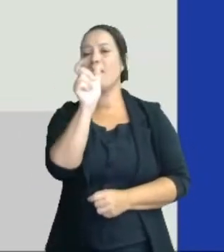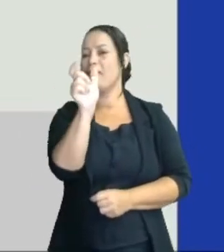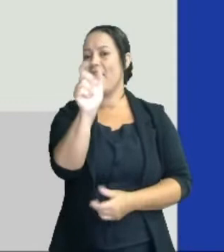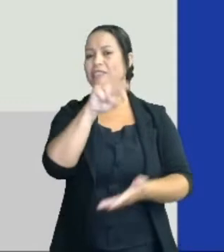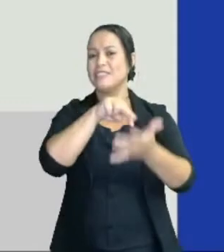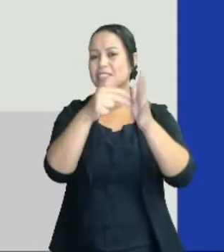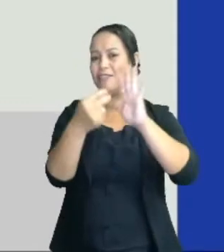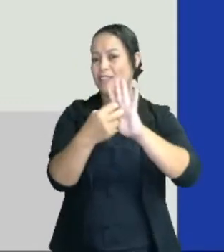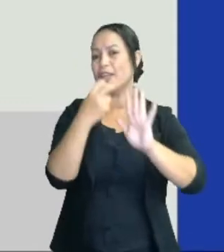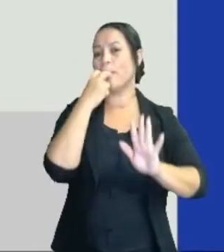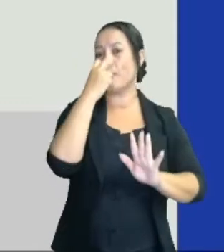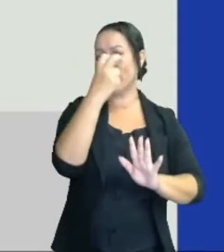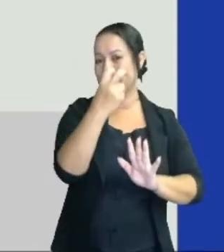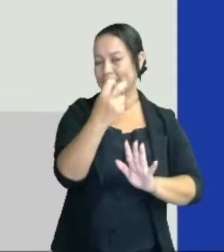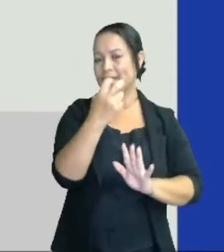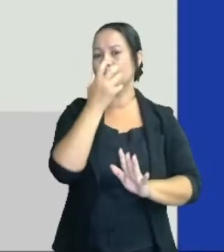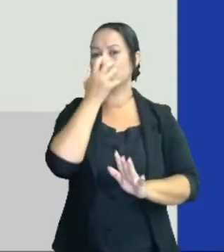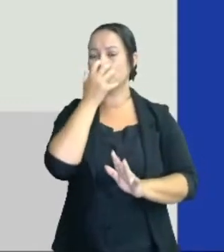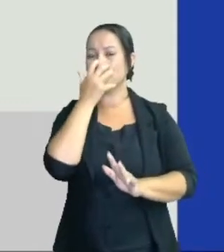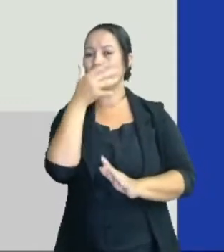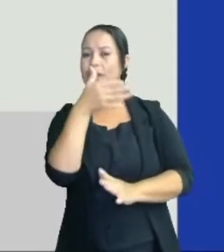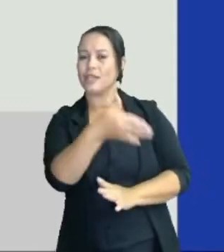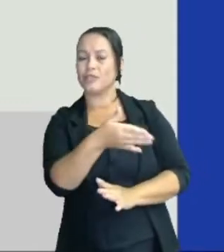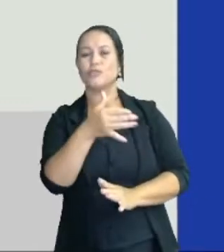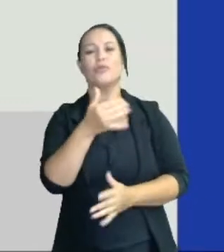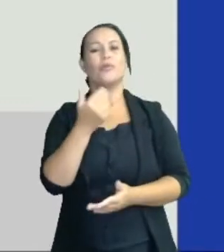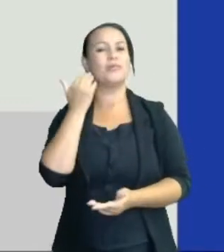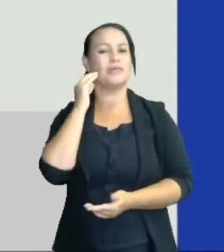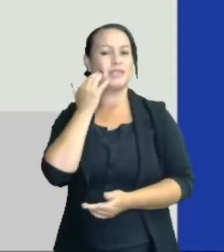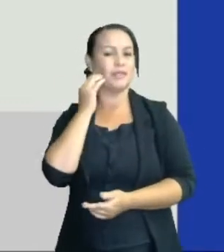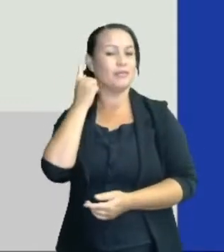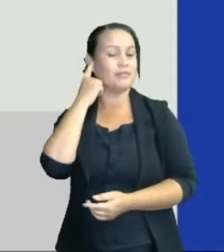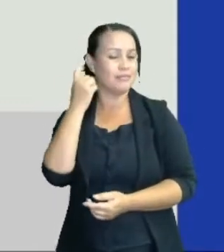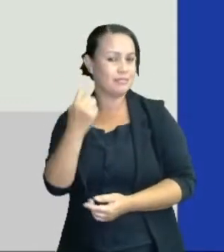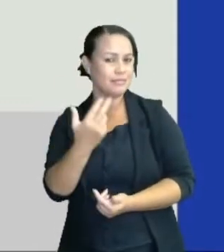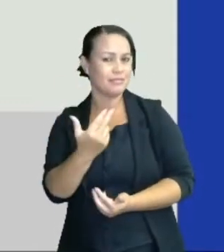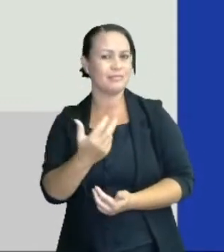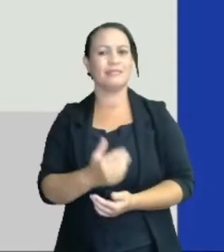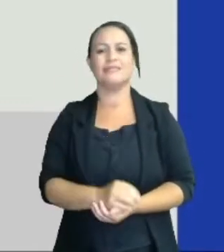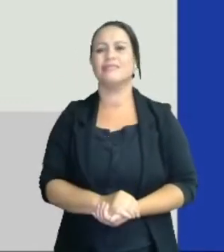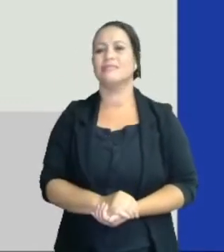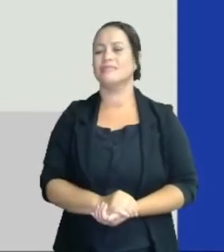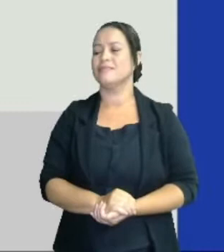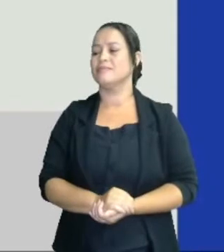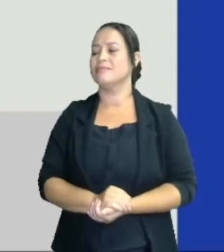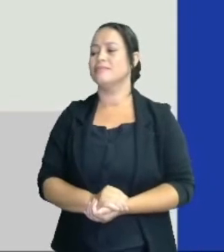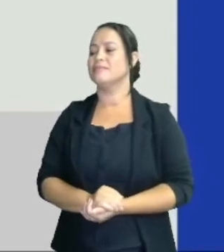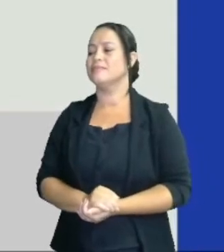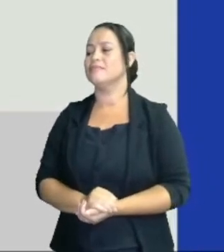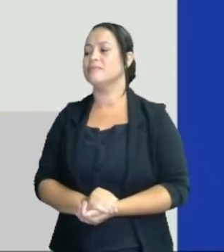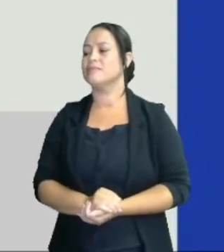palavra Caim, Caim está simbolizando o som que o cachorro faz.